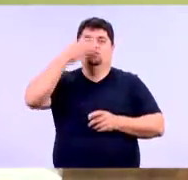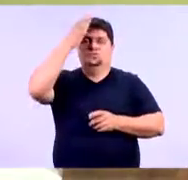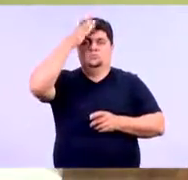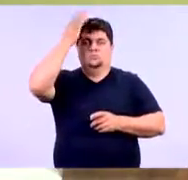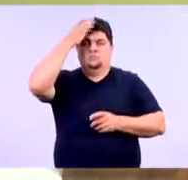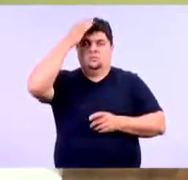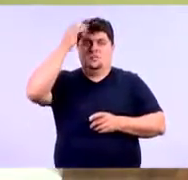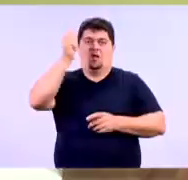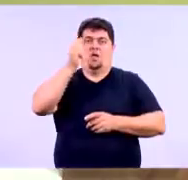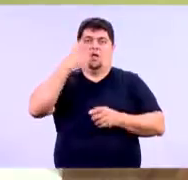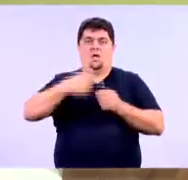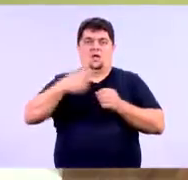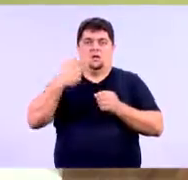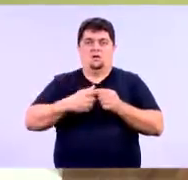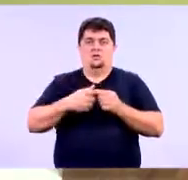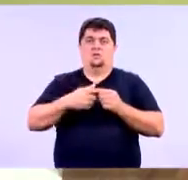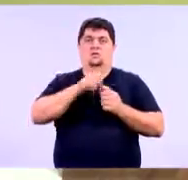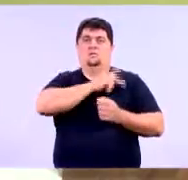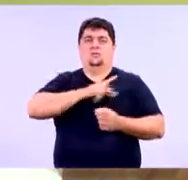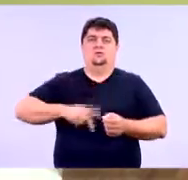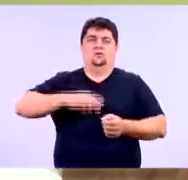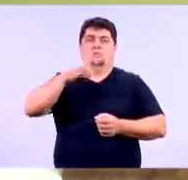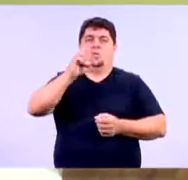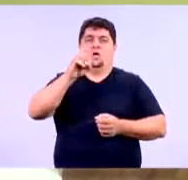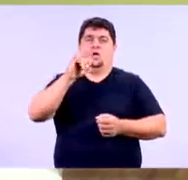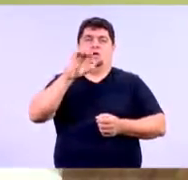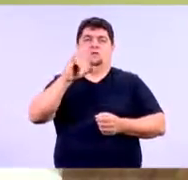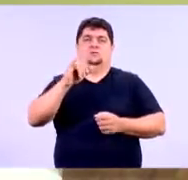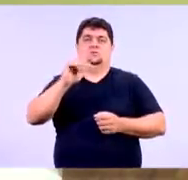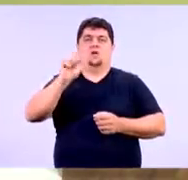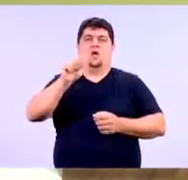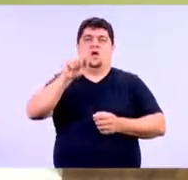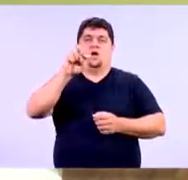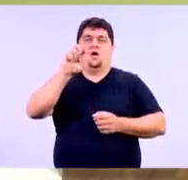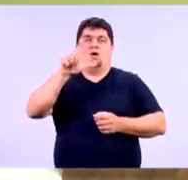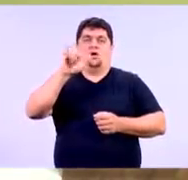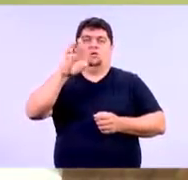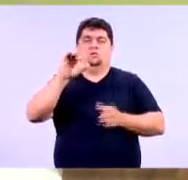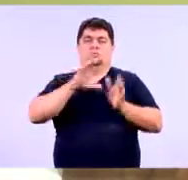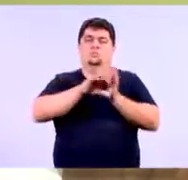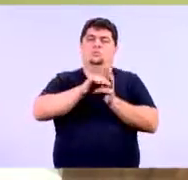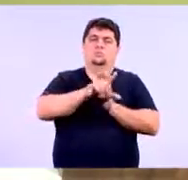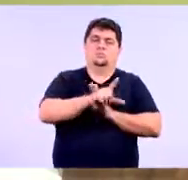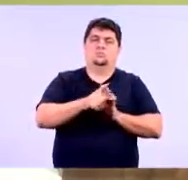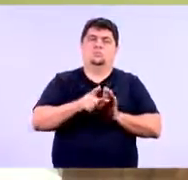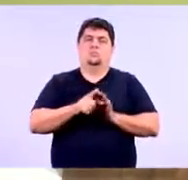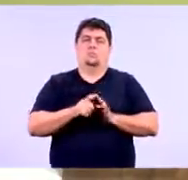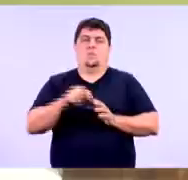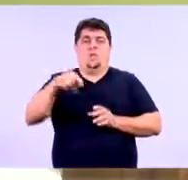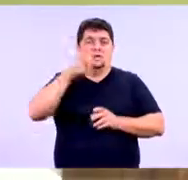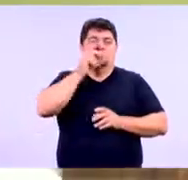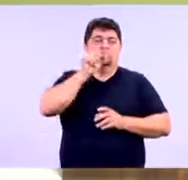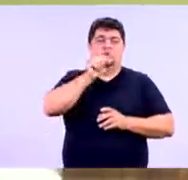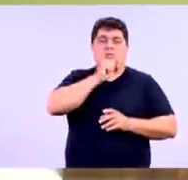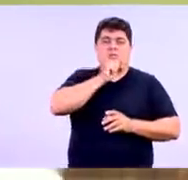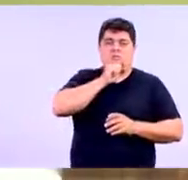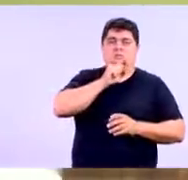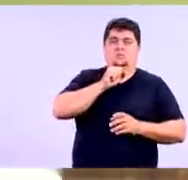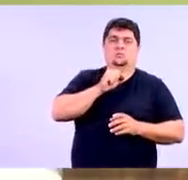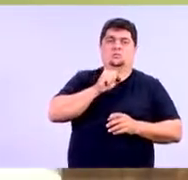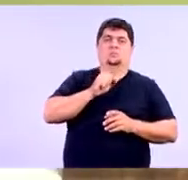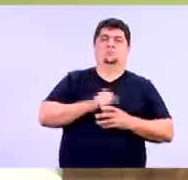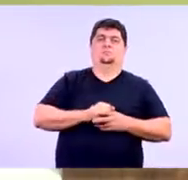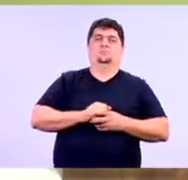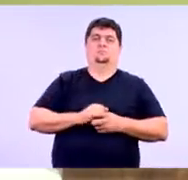Paraná, Ariquemes, Presidente Médici, Alta Floresta, Cacoal, aqui em Porto Velho, Polo Zona